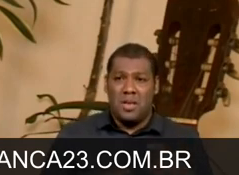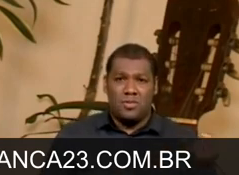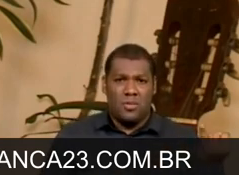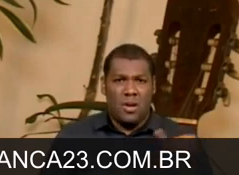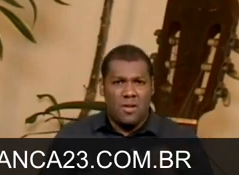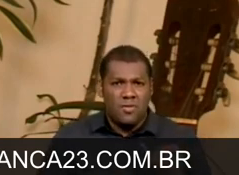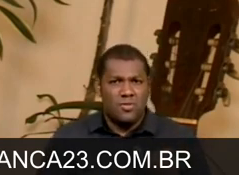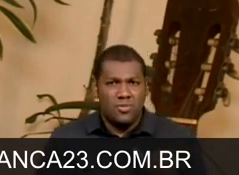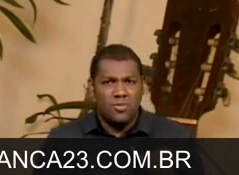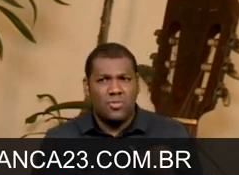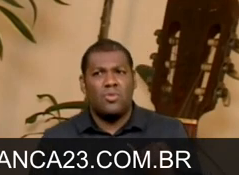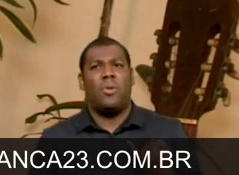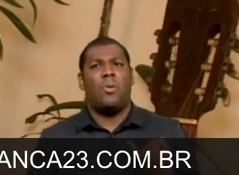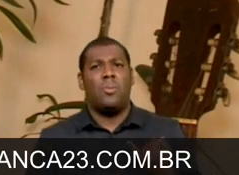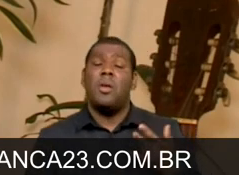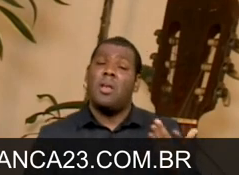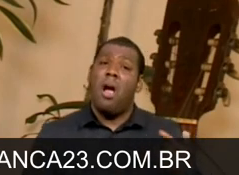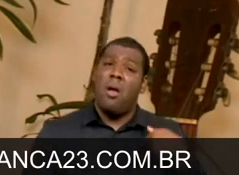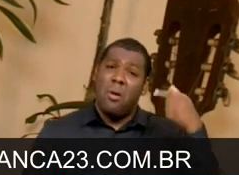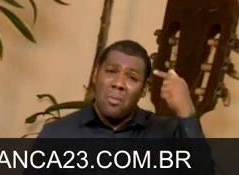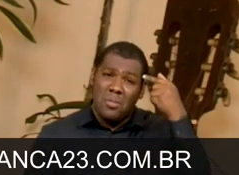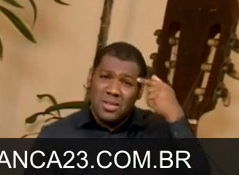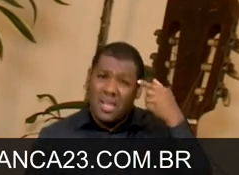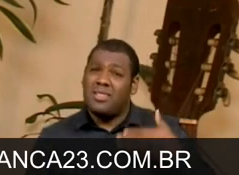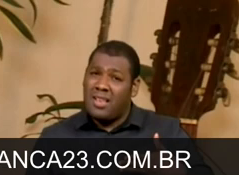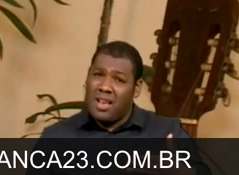a Deus, eu vou tratar, vai ficar tudo bem. Só